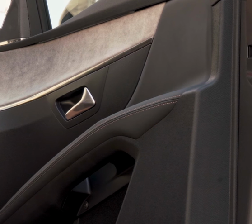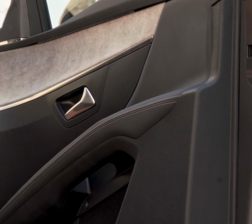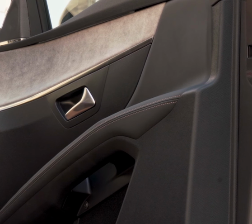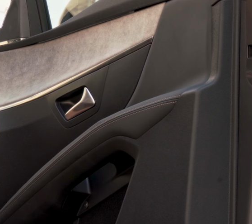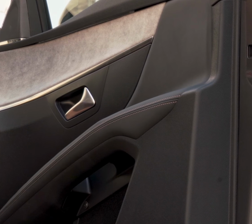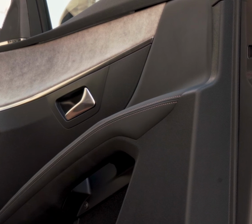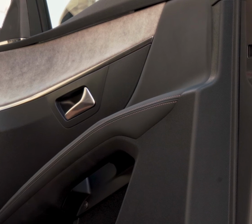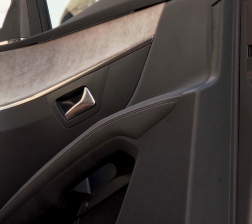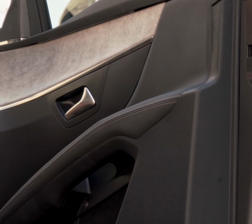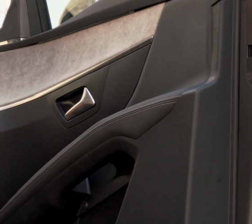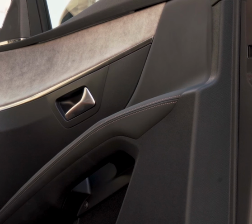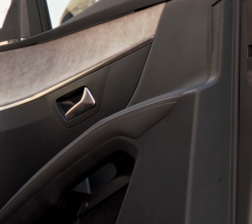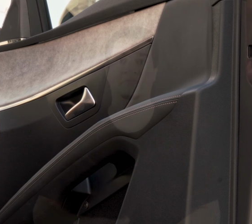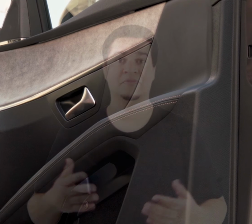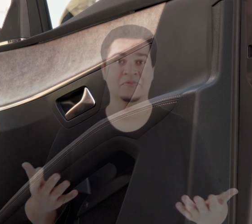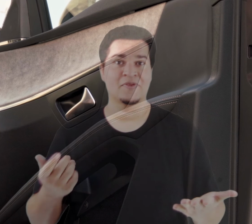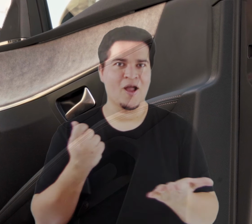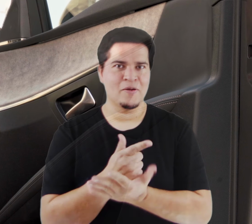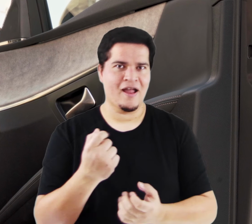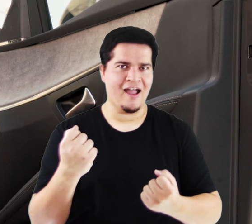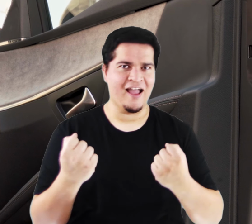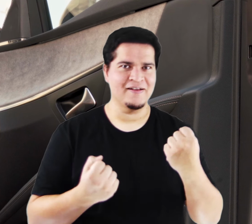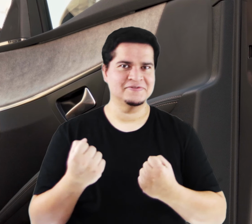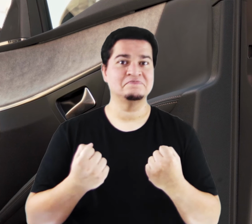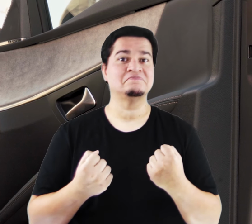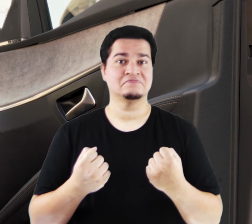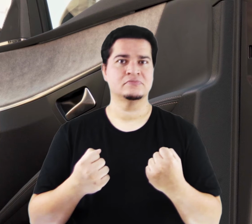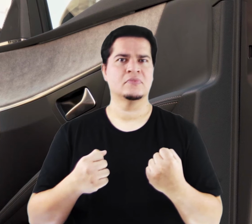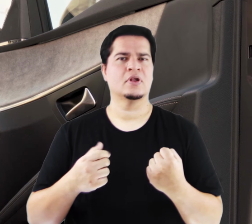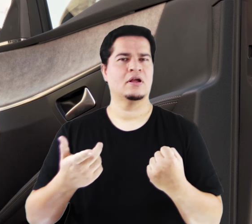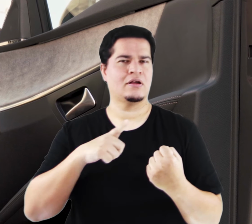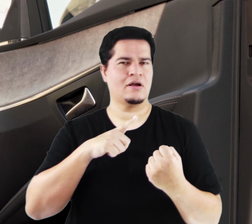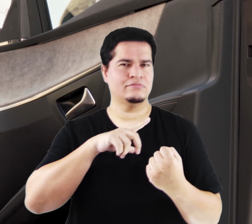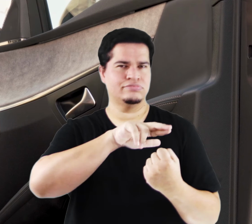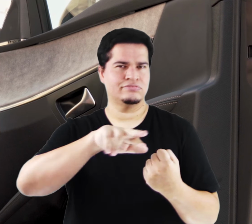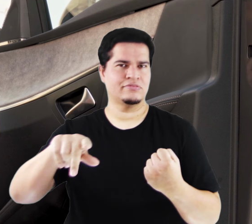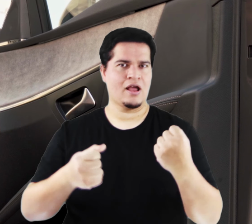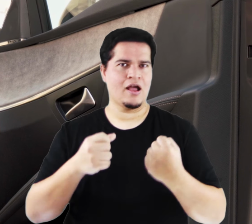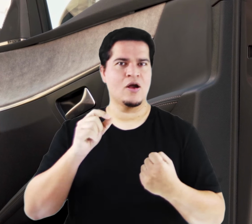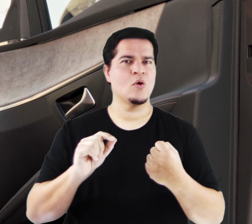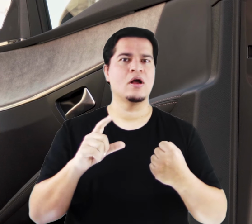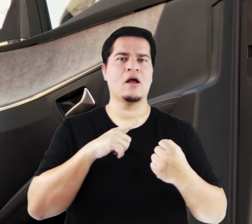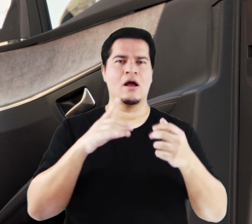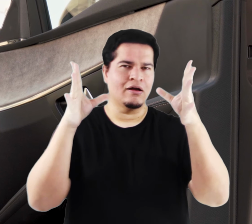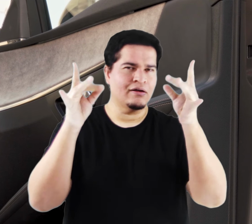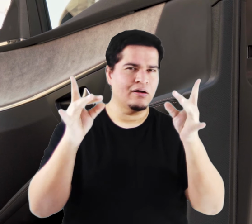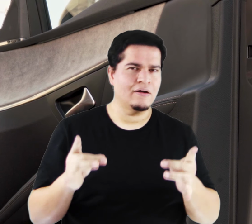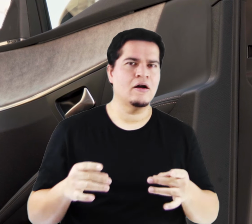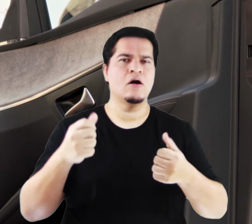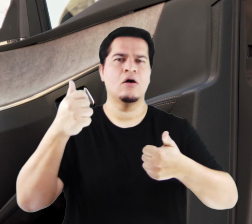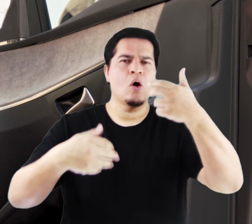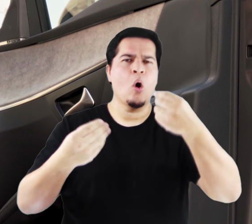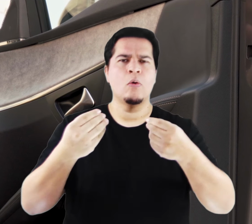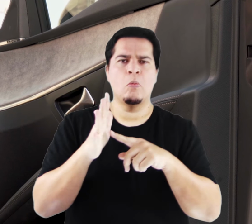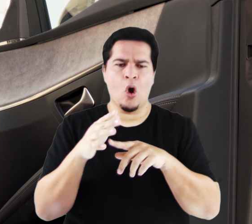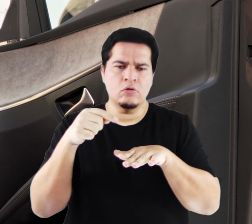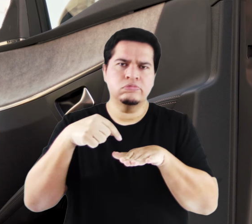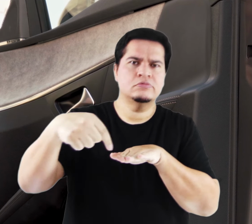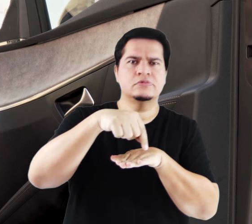Quando a gente vai comprar um carro, nós podemos calçar com diversos argumentos técnicos a nossa decisão. Então, vamos falar sobre motor, câmbio,